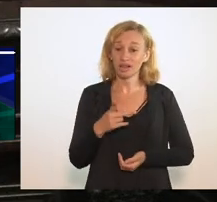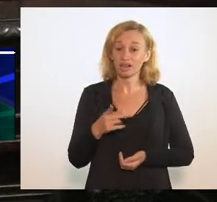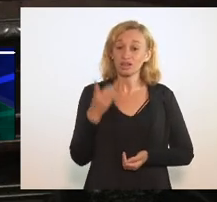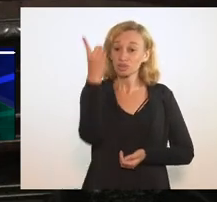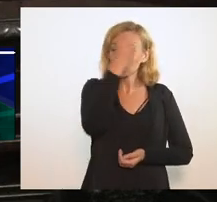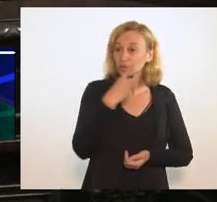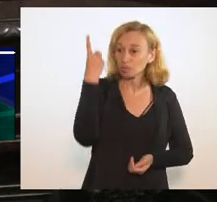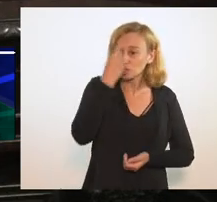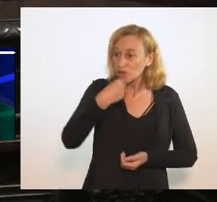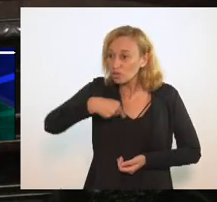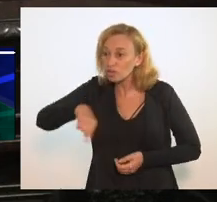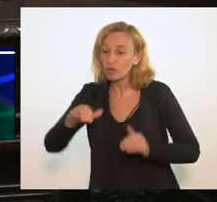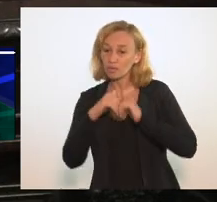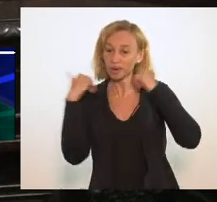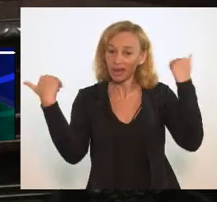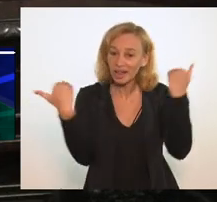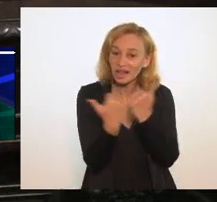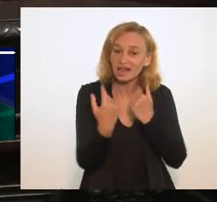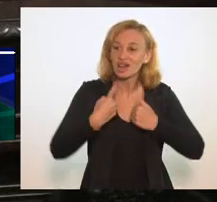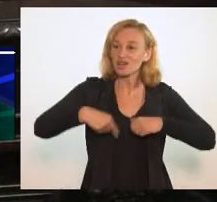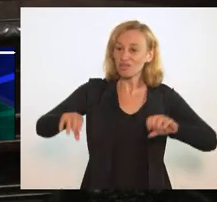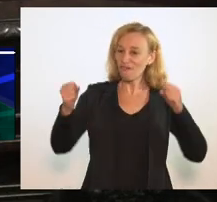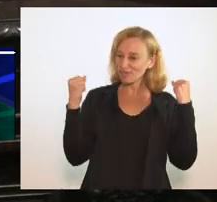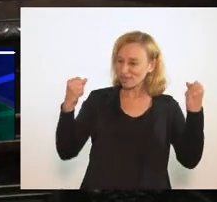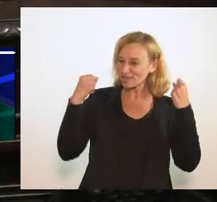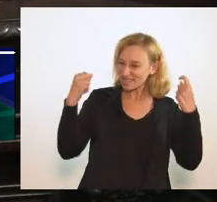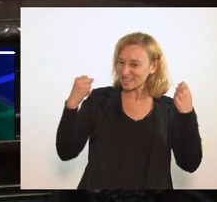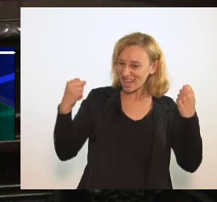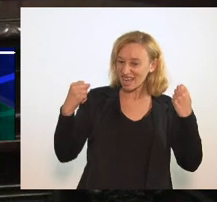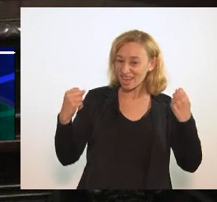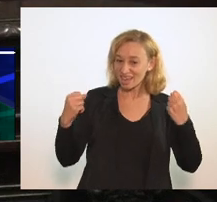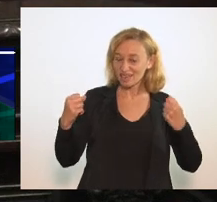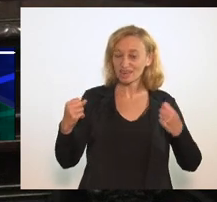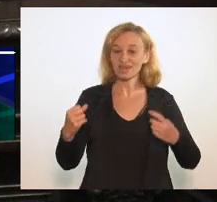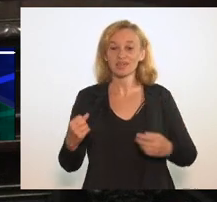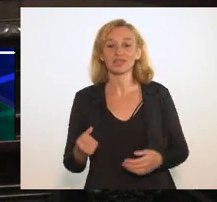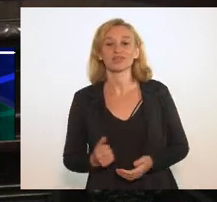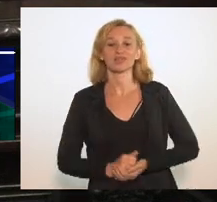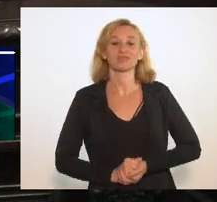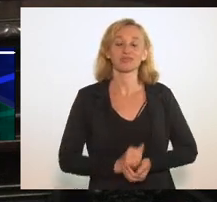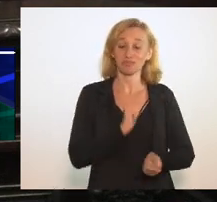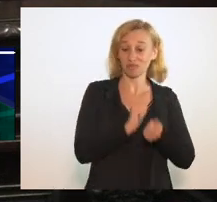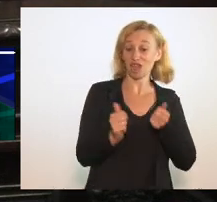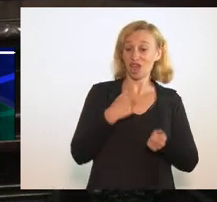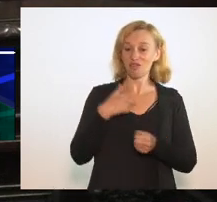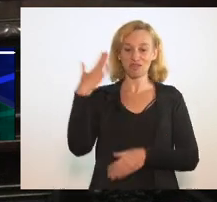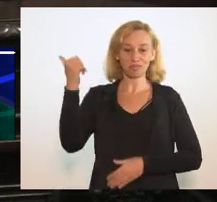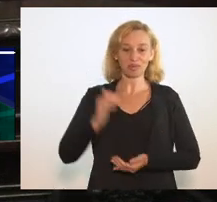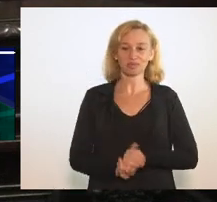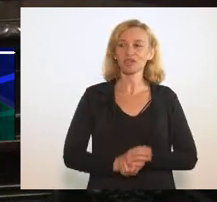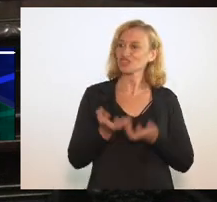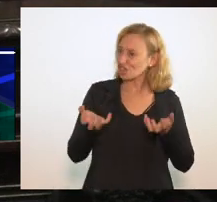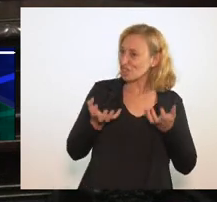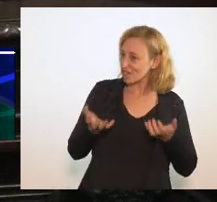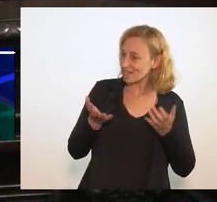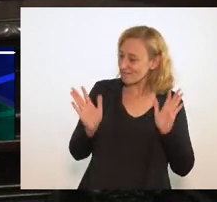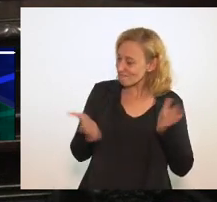eu vou ao Maracanã, vou torcer para o time que sou fã. Né? Acho que queria levantar